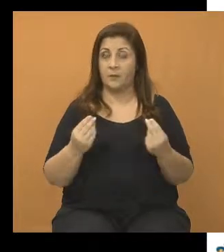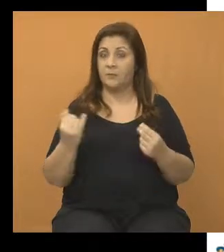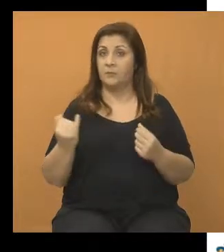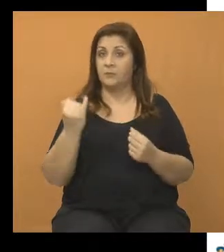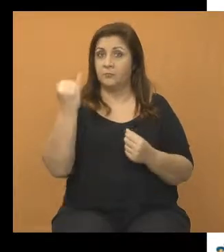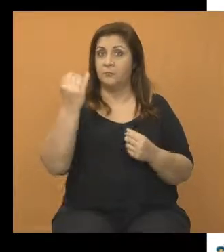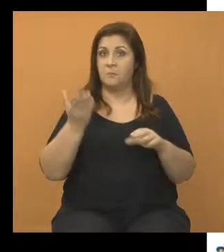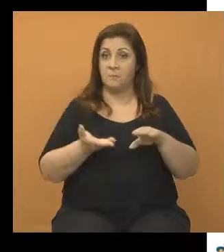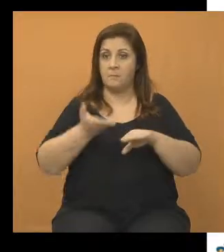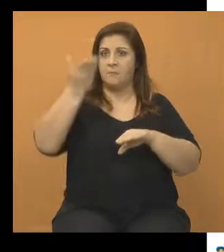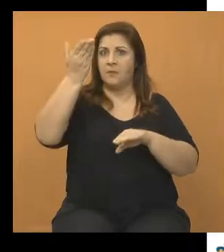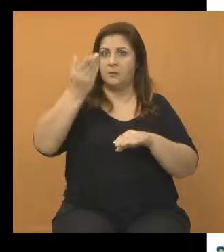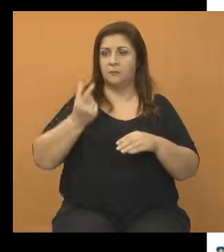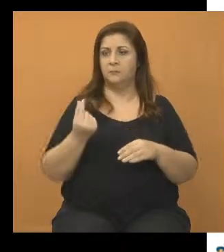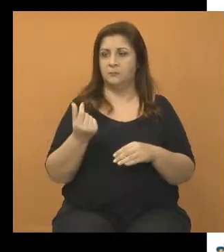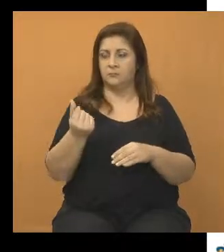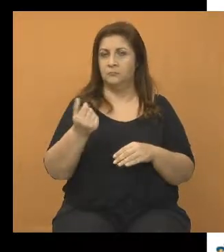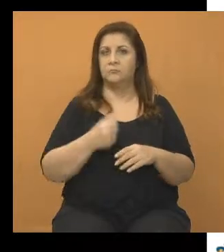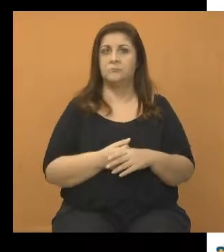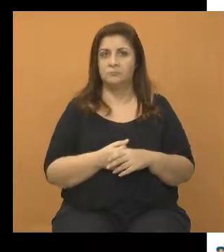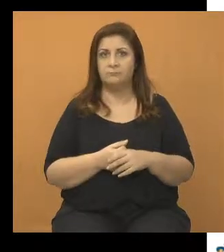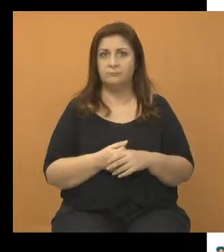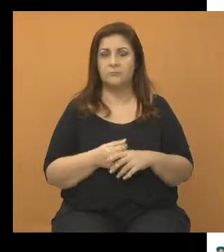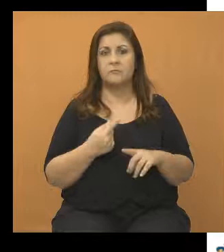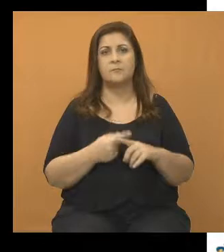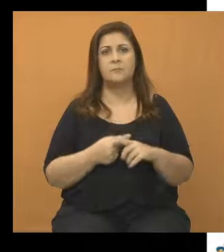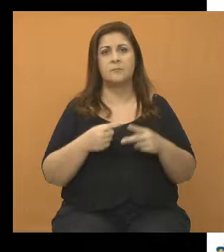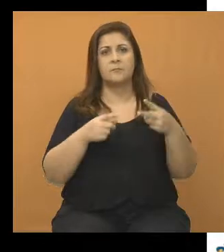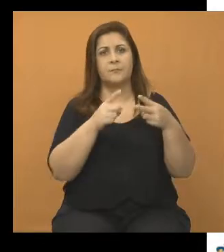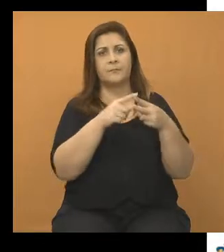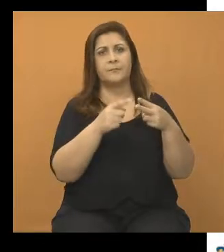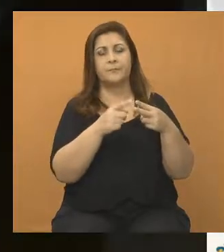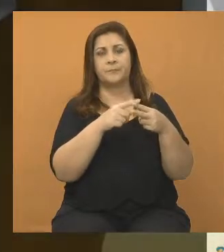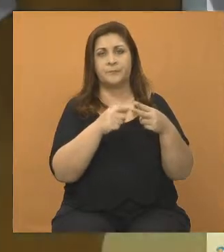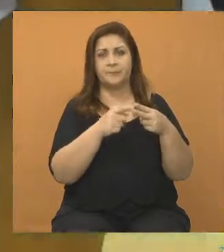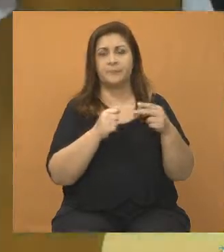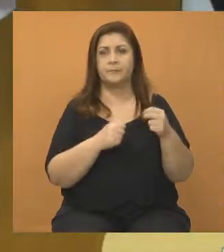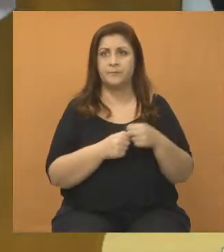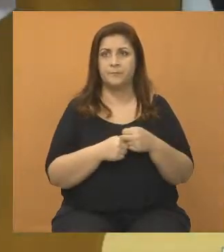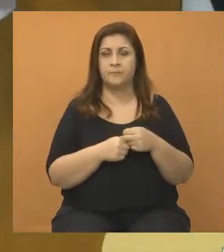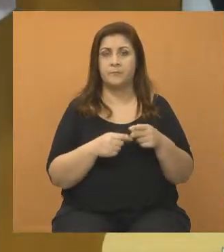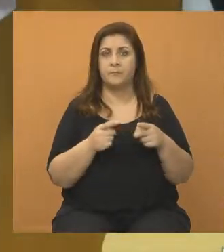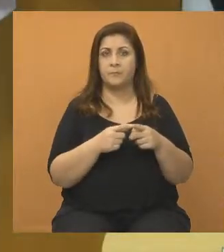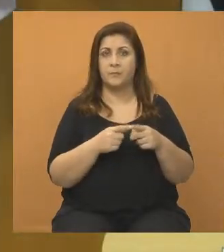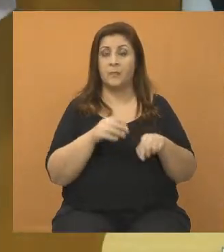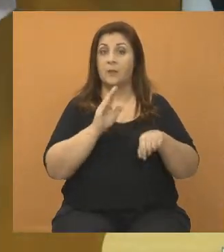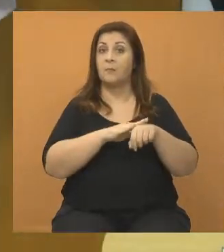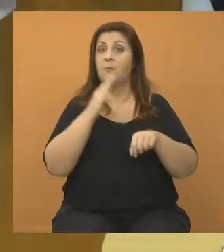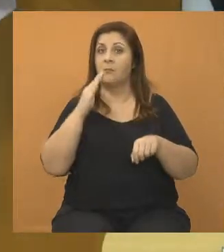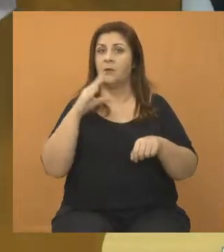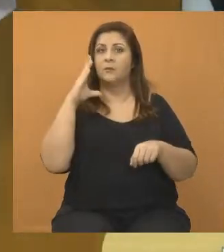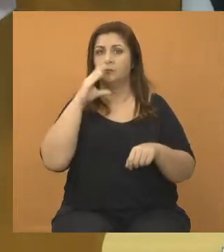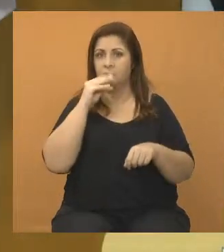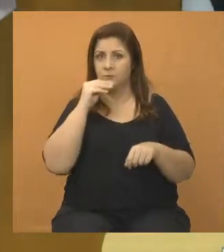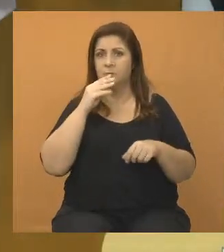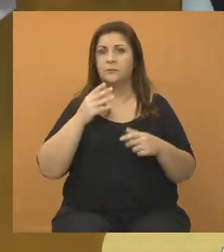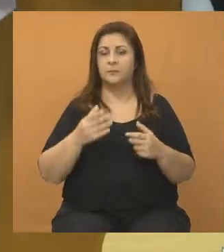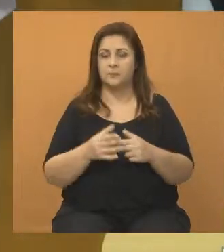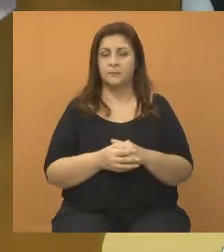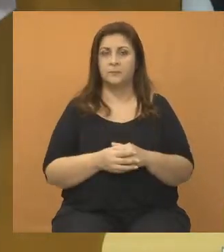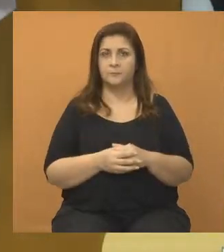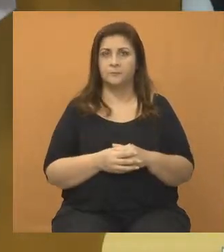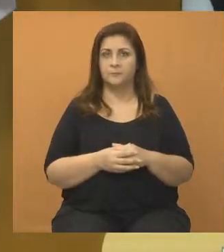significativo, e isso se deve basicamente a duas coisas. Aumento do efetivo, folha de pagamento,